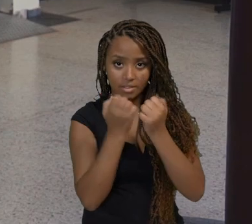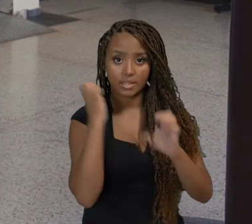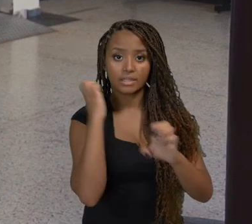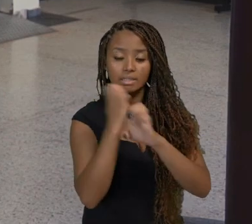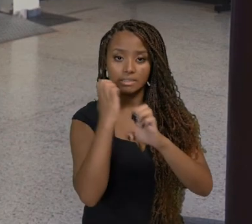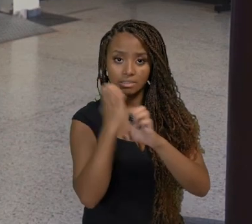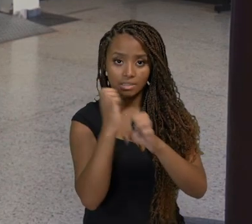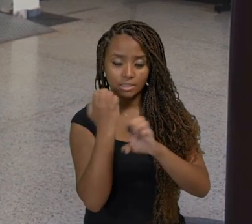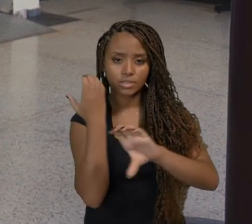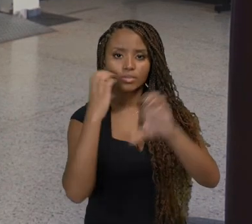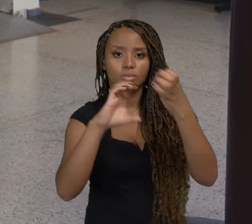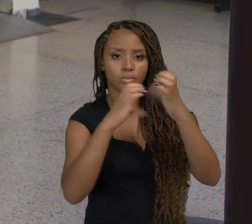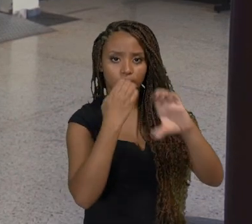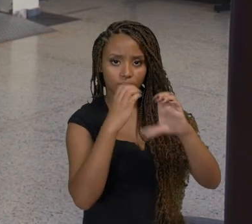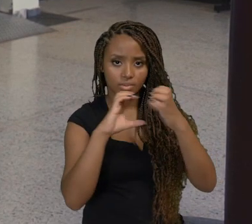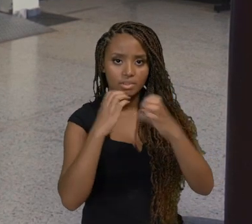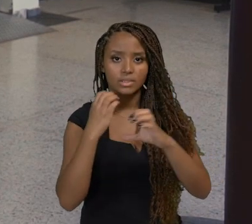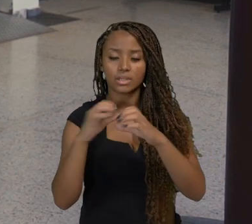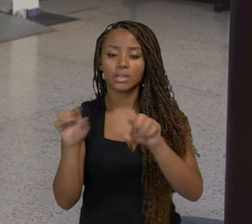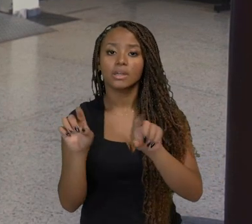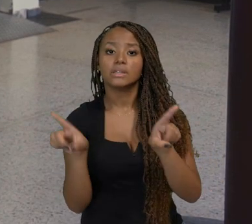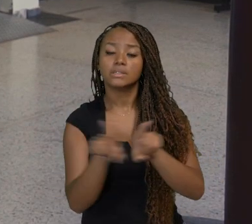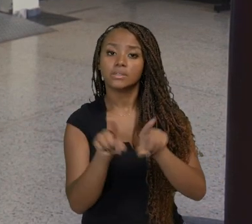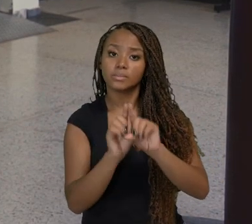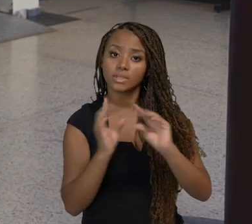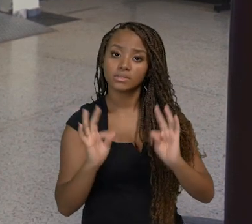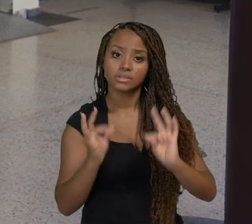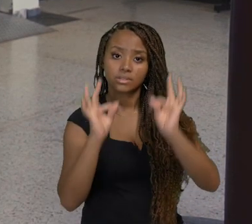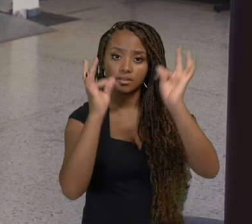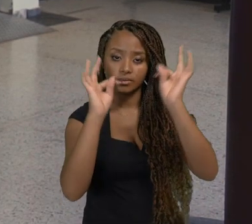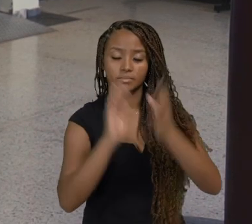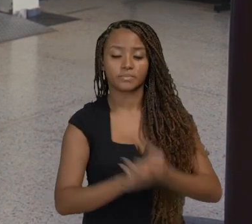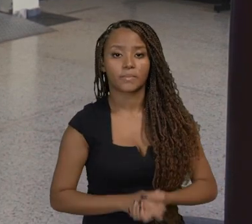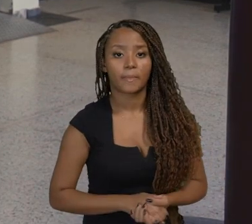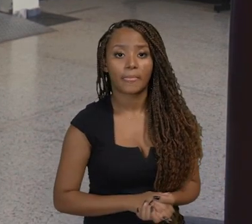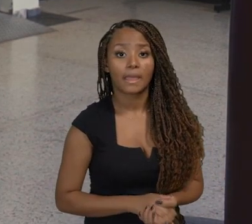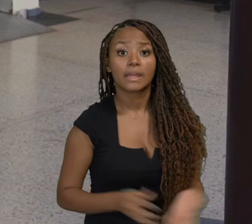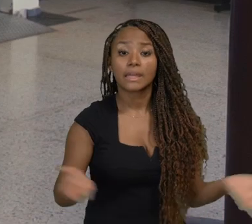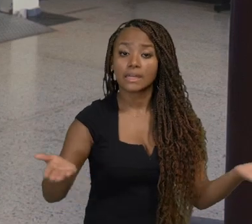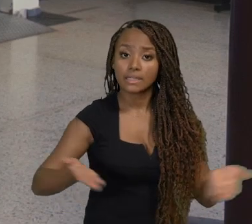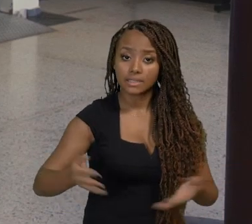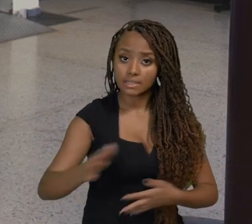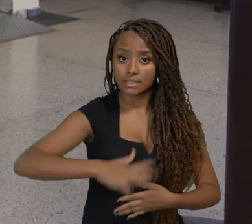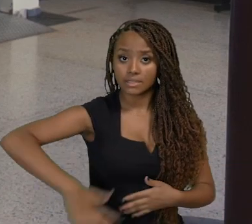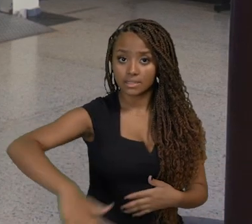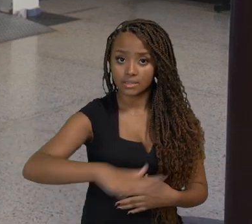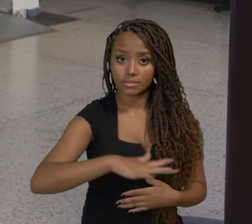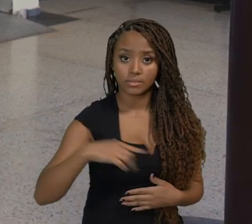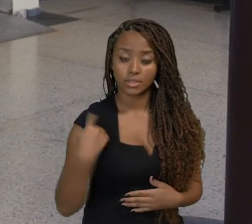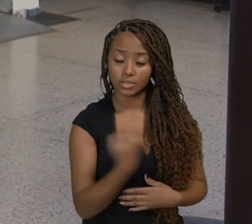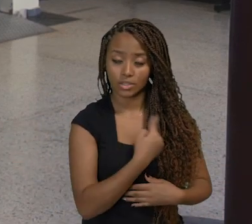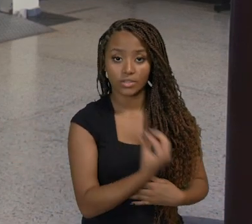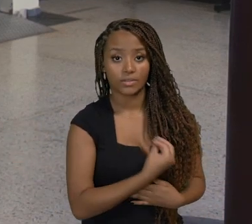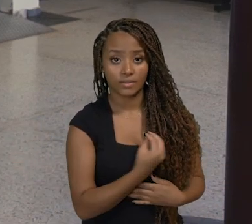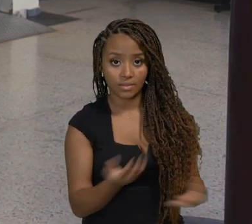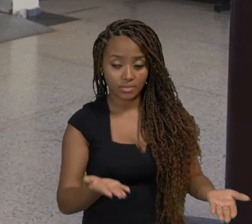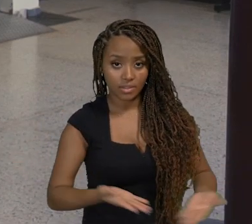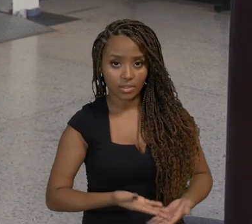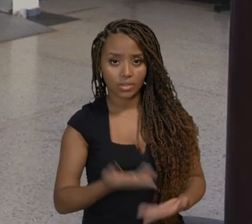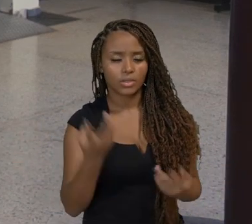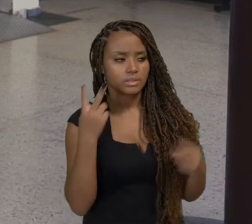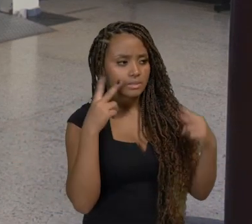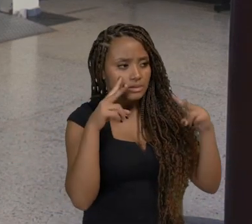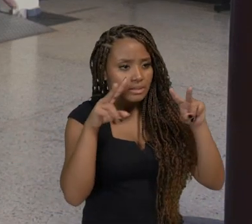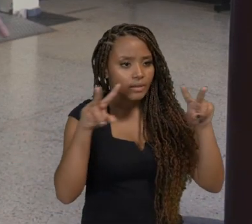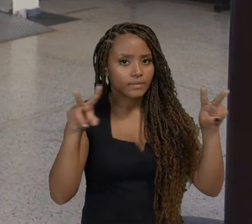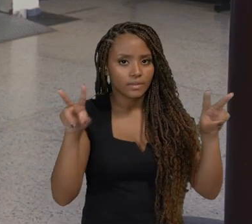de Telecomunicações e o meu próprio curso, Biotecnologia. É isso aí que o Júnior falou. E aqui, nesse espaço onde nós estamos agora, vocês estão